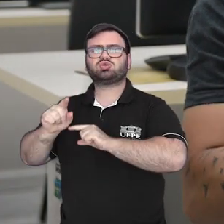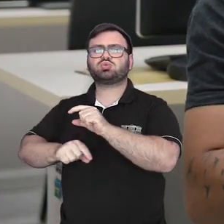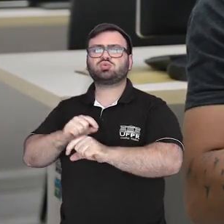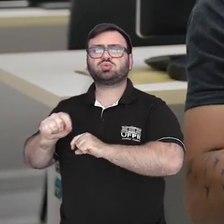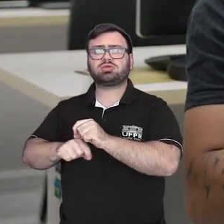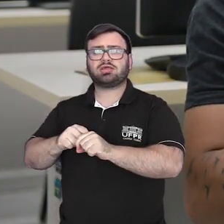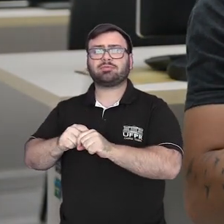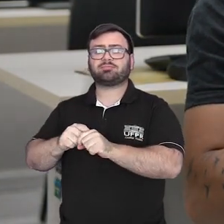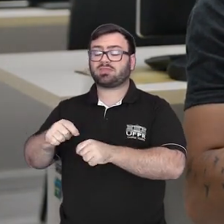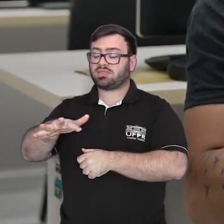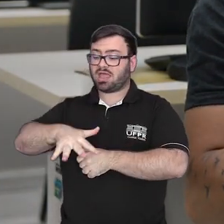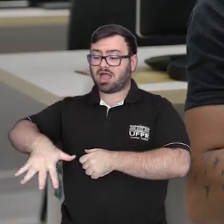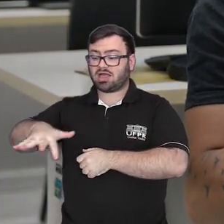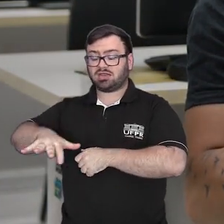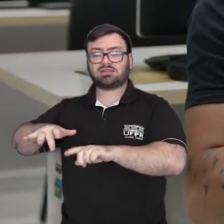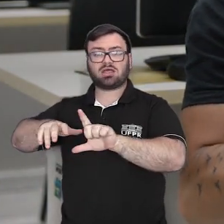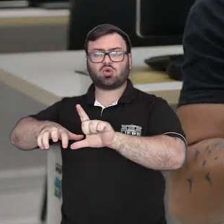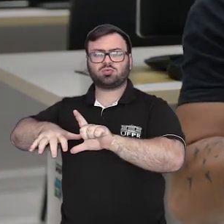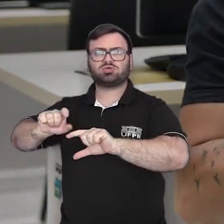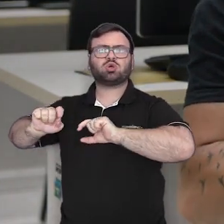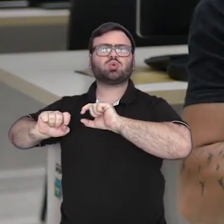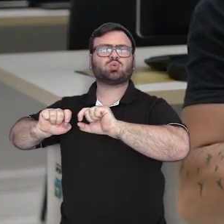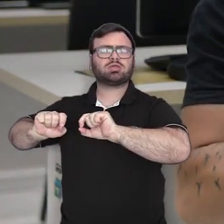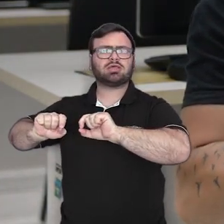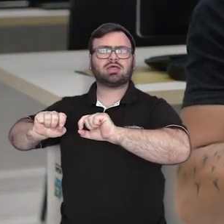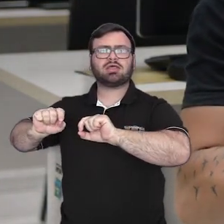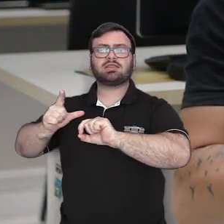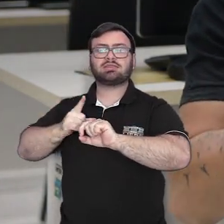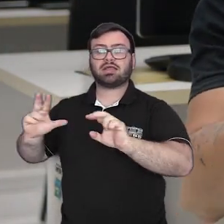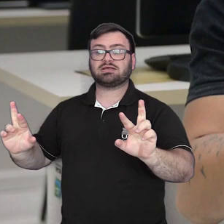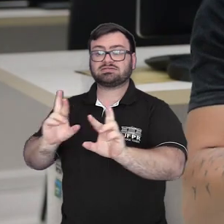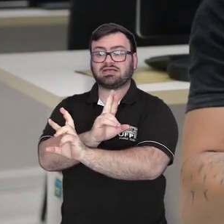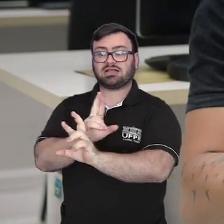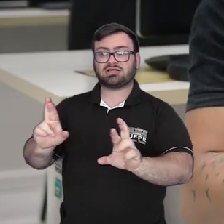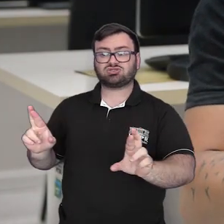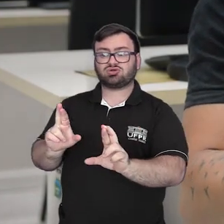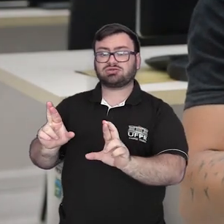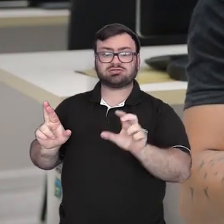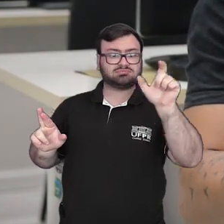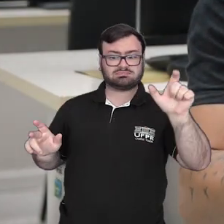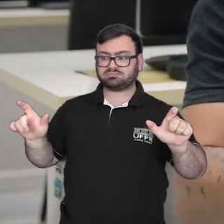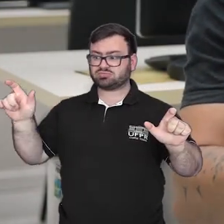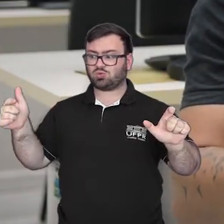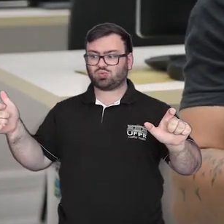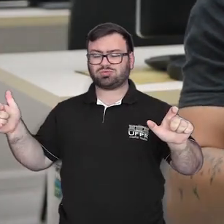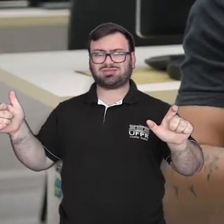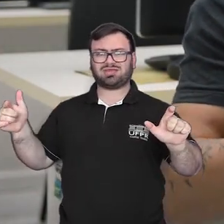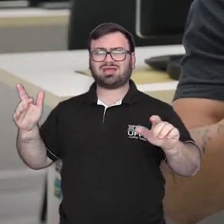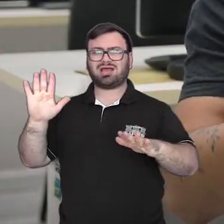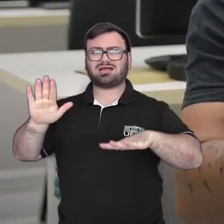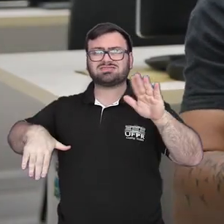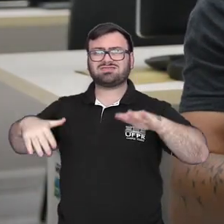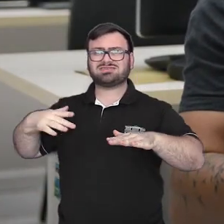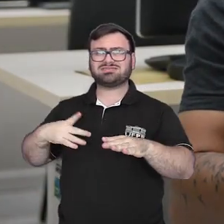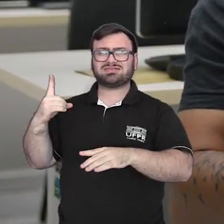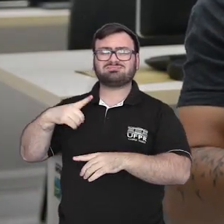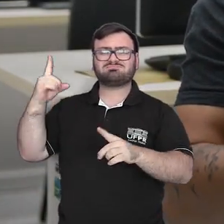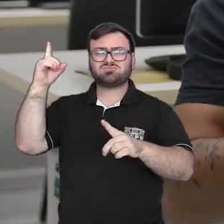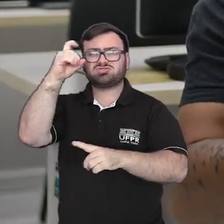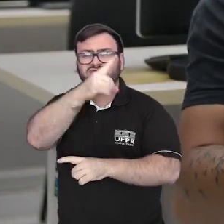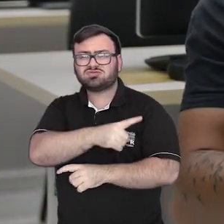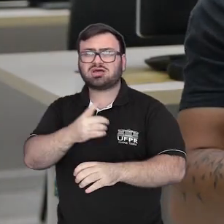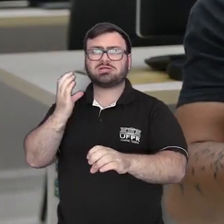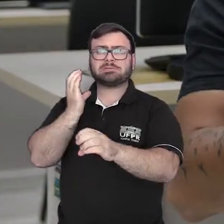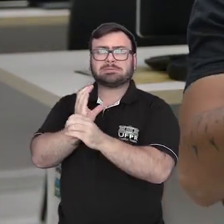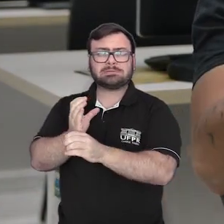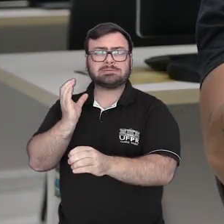problema das pessoas de computação muitas vezes são as relações interpessoais. Então, tem dificuldades em questões de expressão, questões